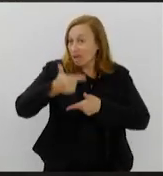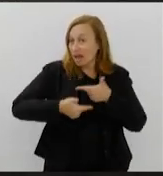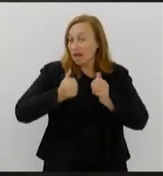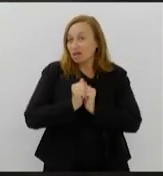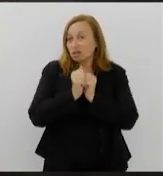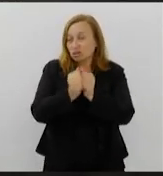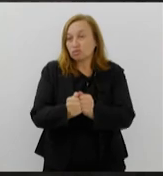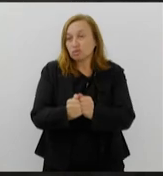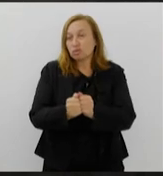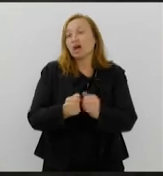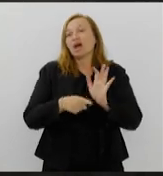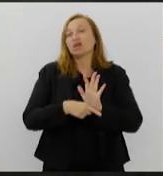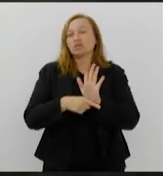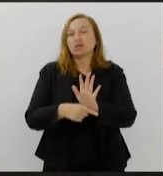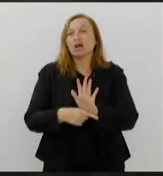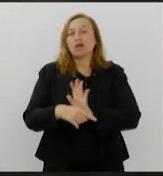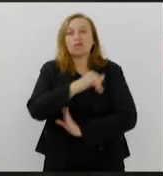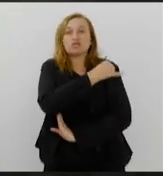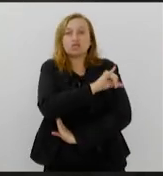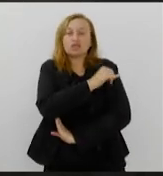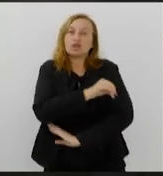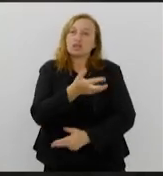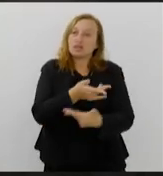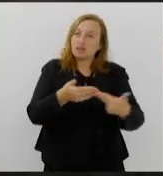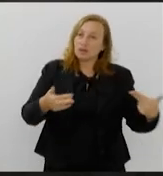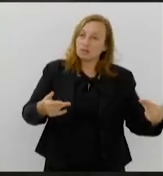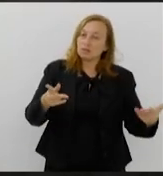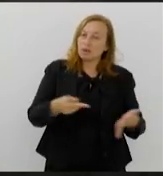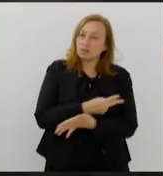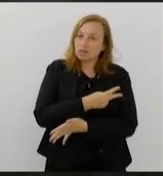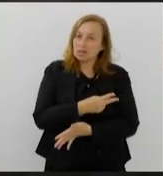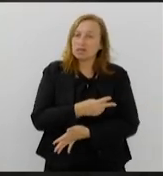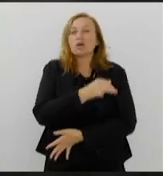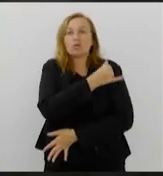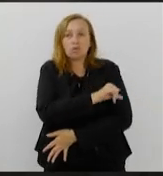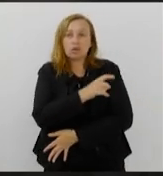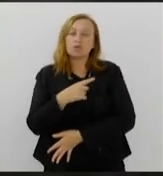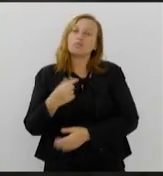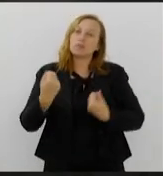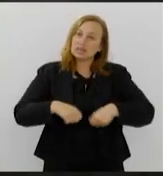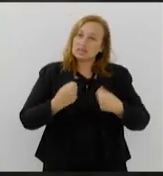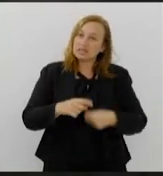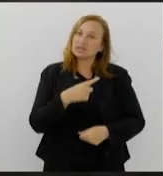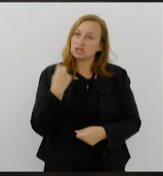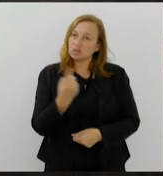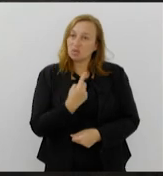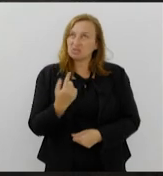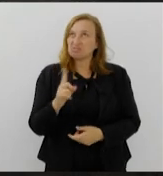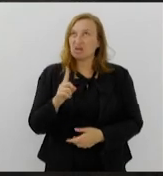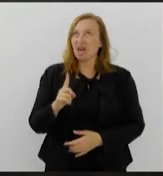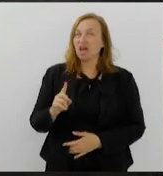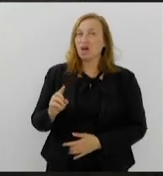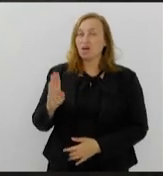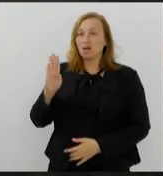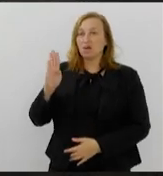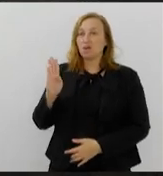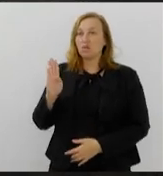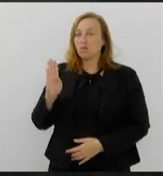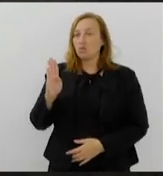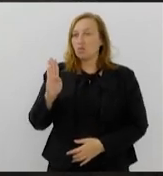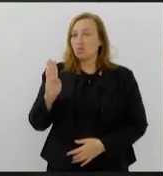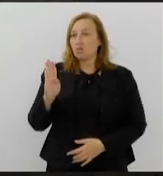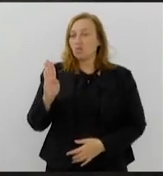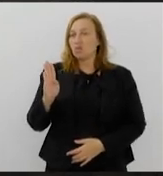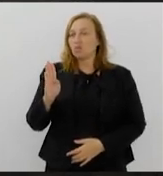porque tem muita água para passar debaixo dessa porta, entendeu? O Rio precisa da gente, não é um cargo de presidência que vai mudar a vida de ninguém